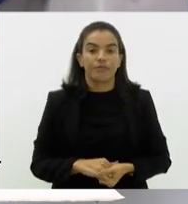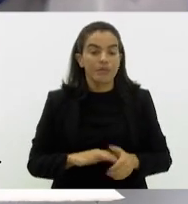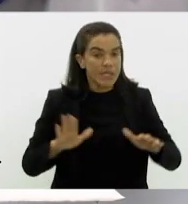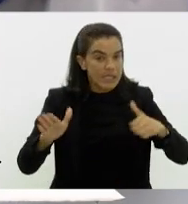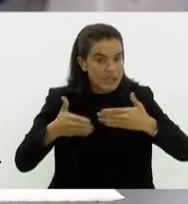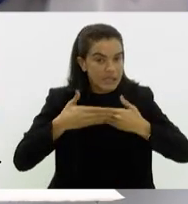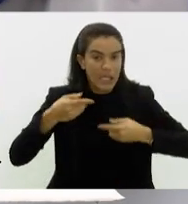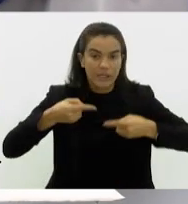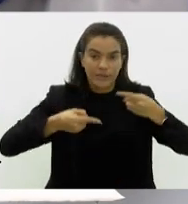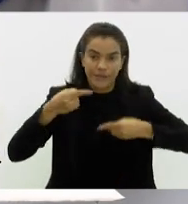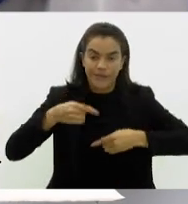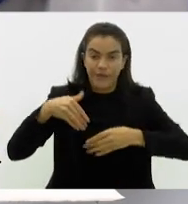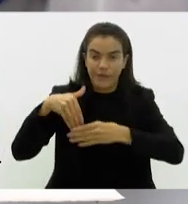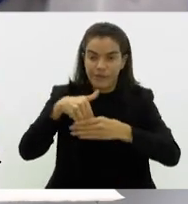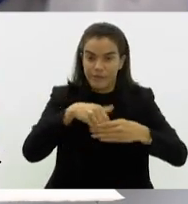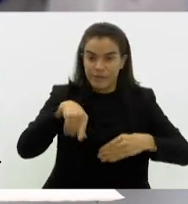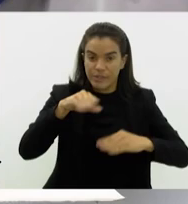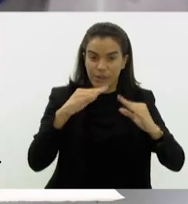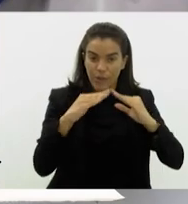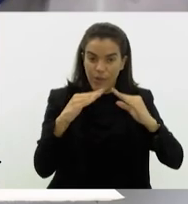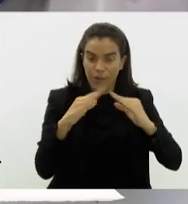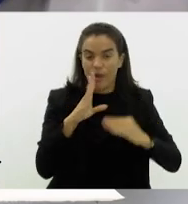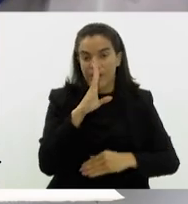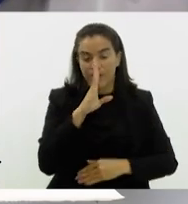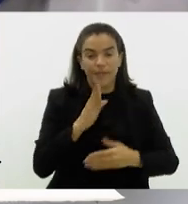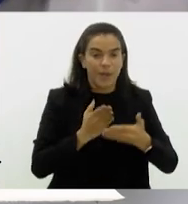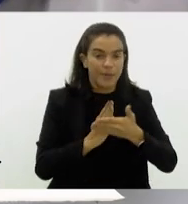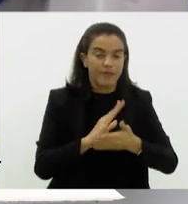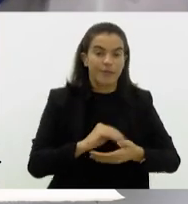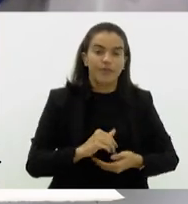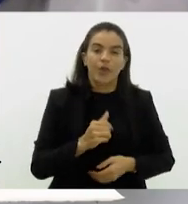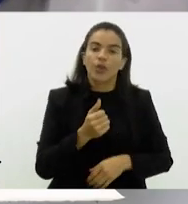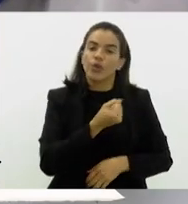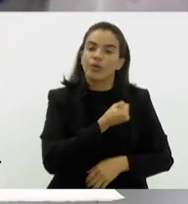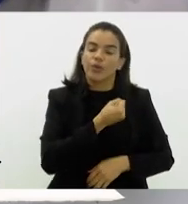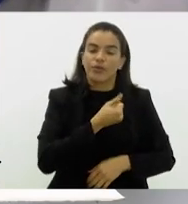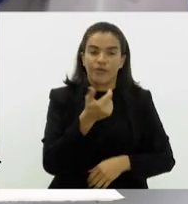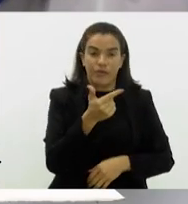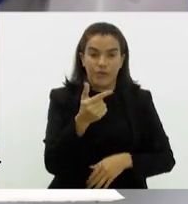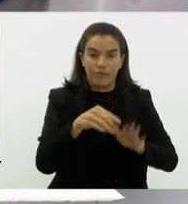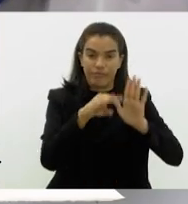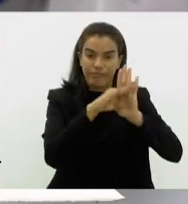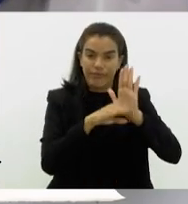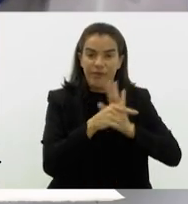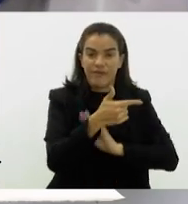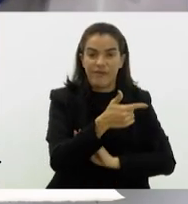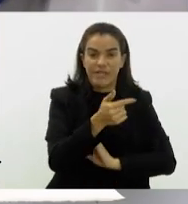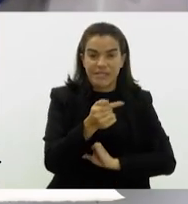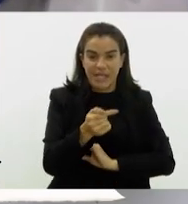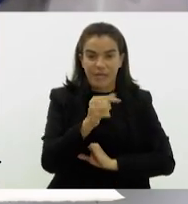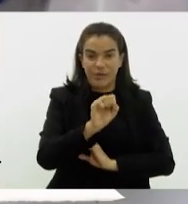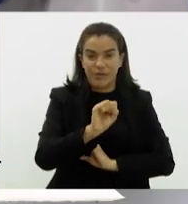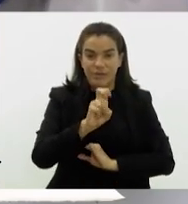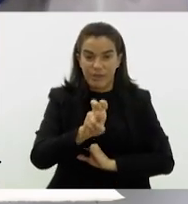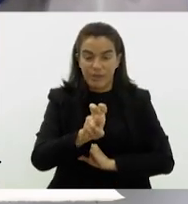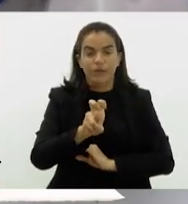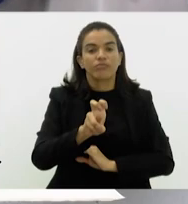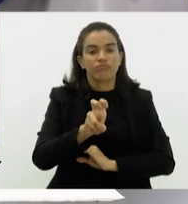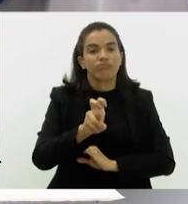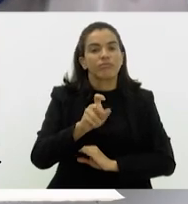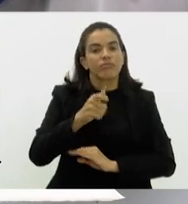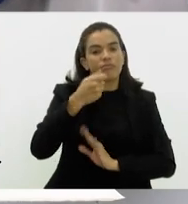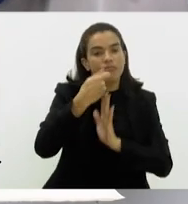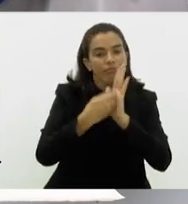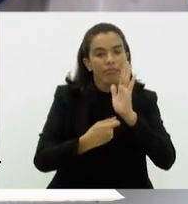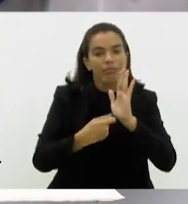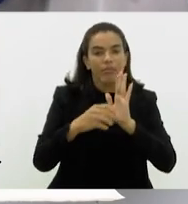encerrada a discussão em votação. Senhores que aprovam, permaneçam como estão. Aprovado 22 da pauta, PL 2785 de 23, de autoria do deputado